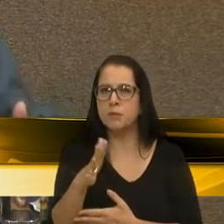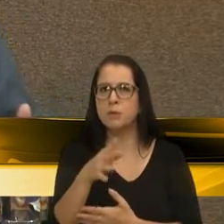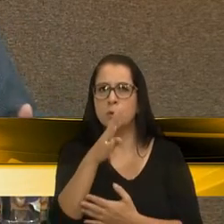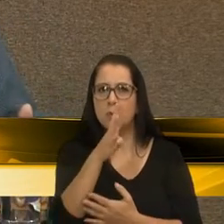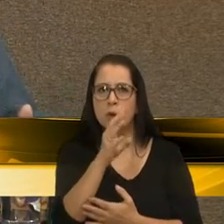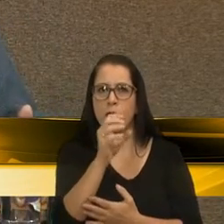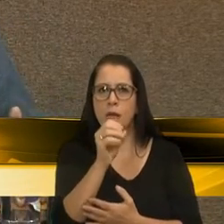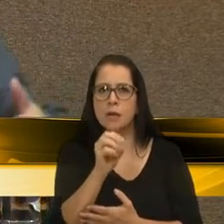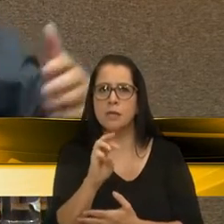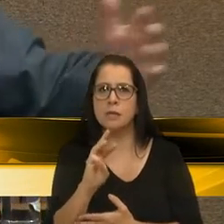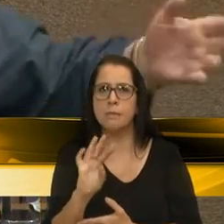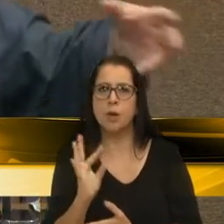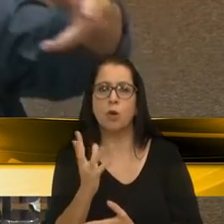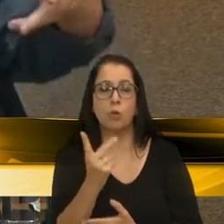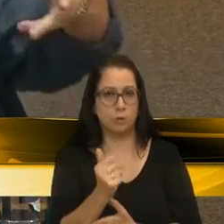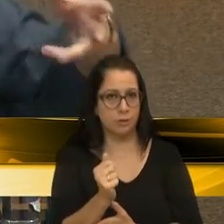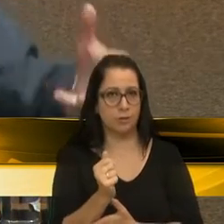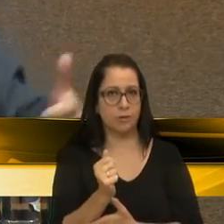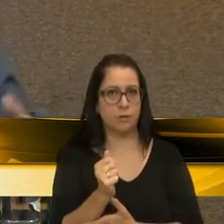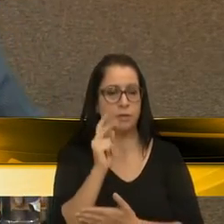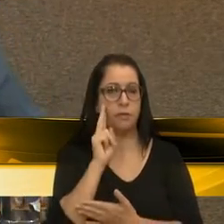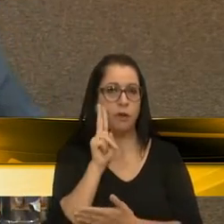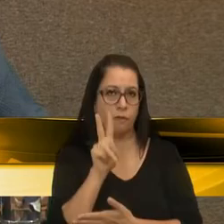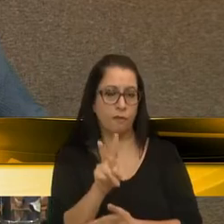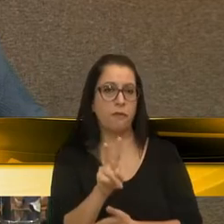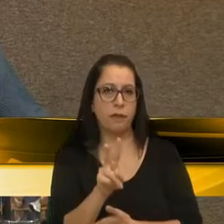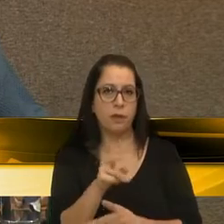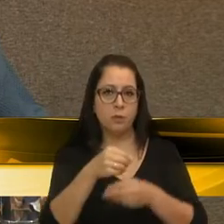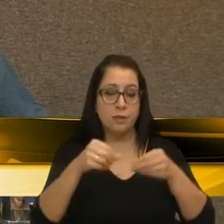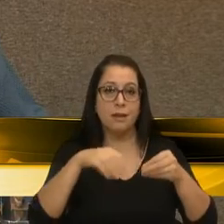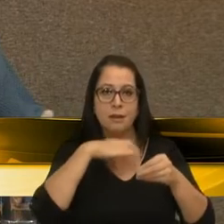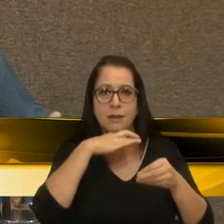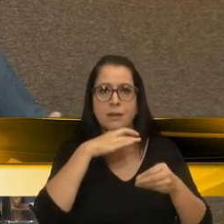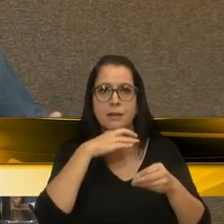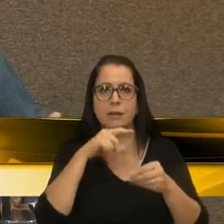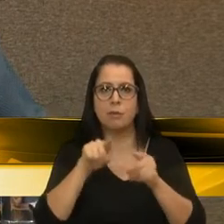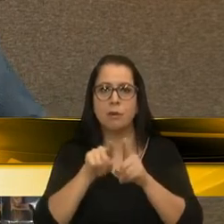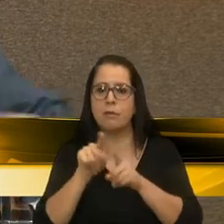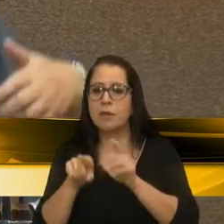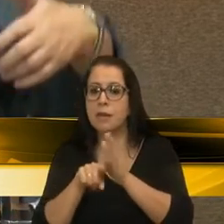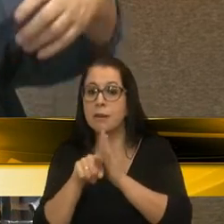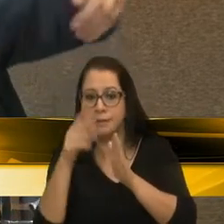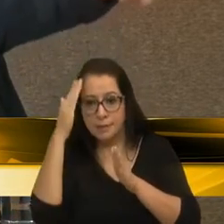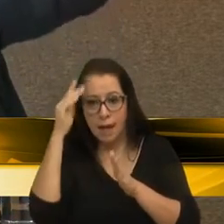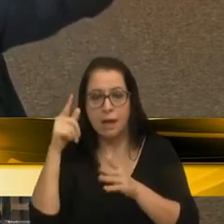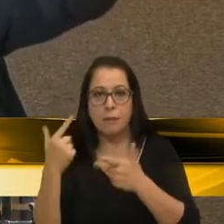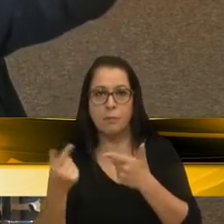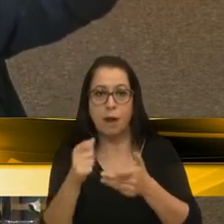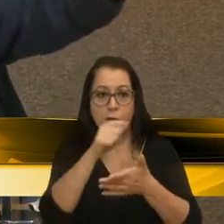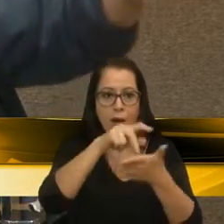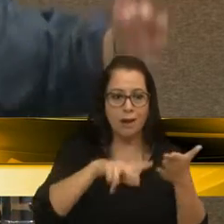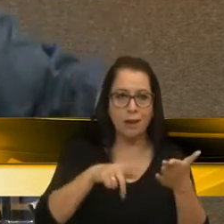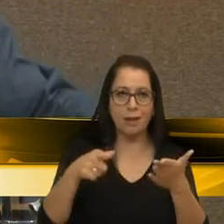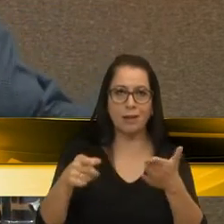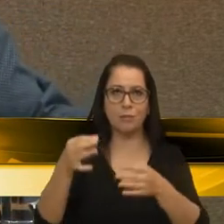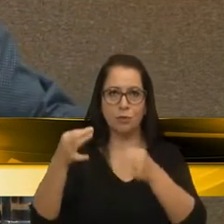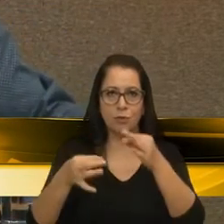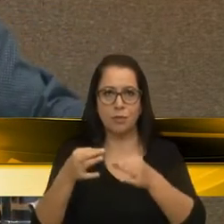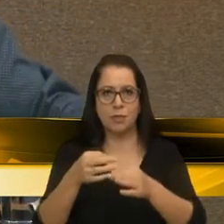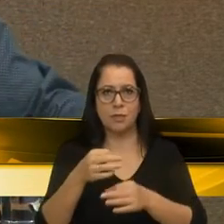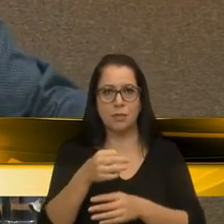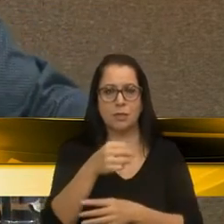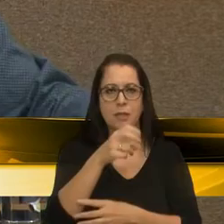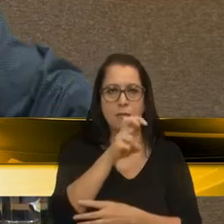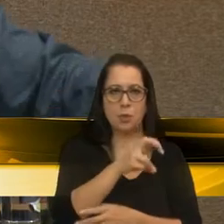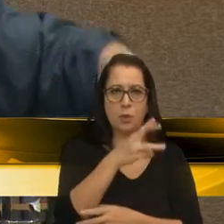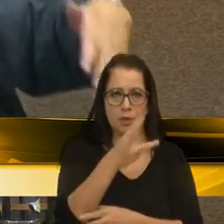40 milhões, se a gente for consultar os corretores da área, avaliado pela Justiça em 53,